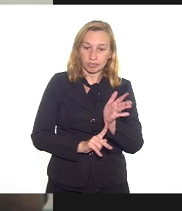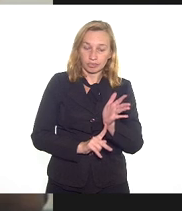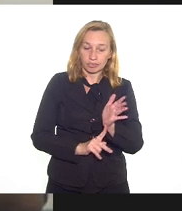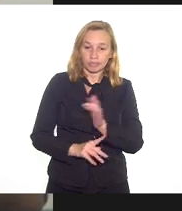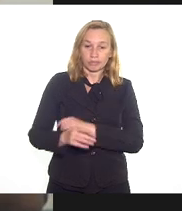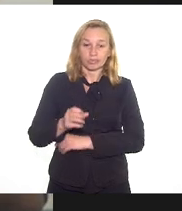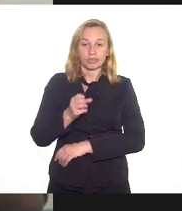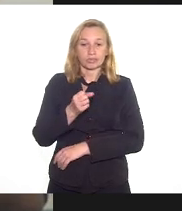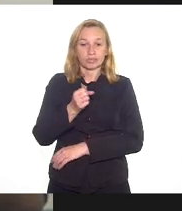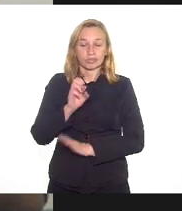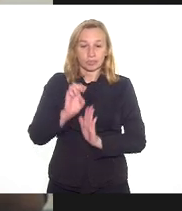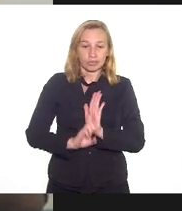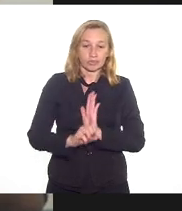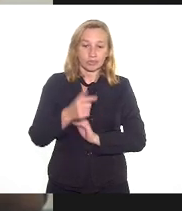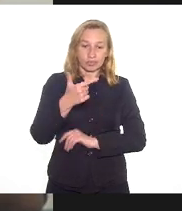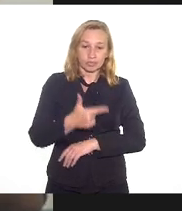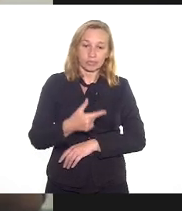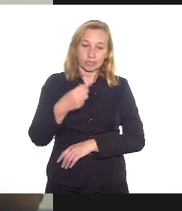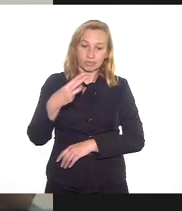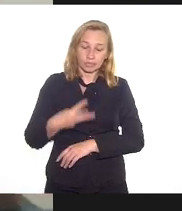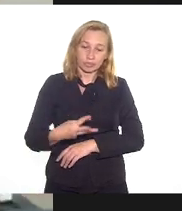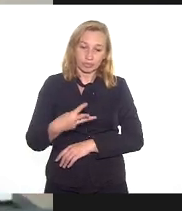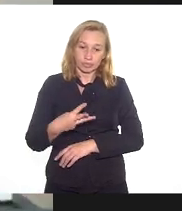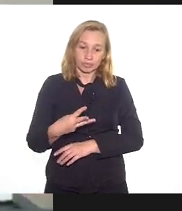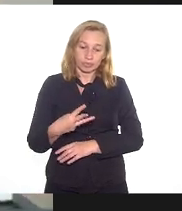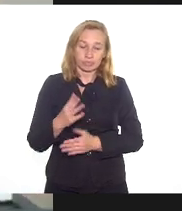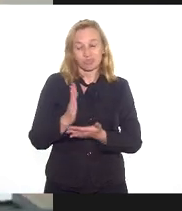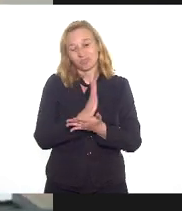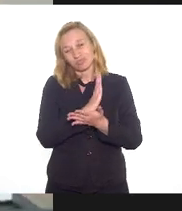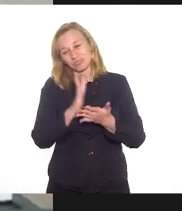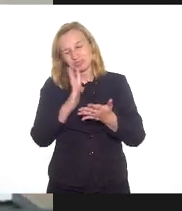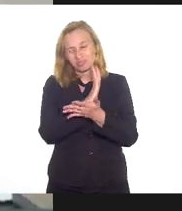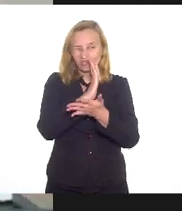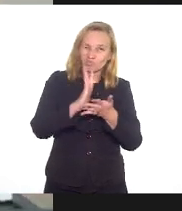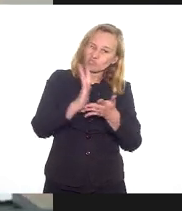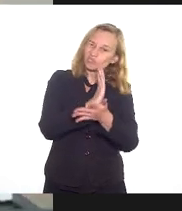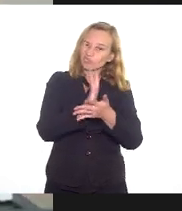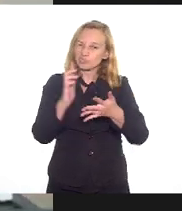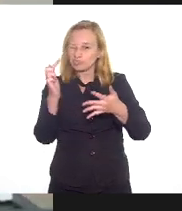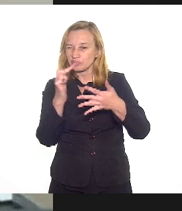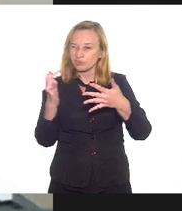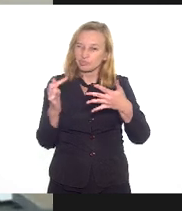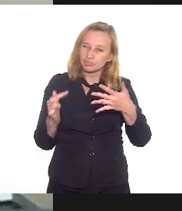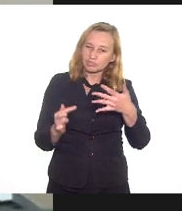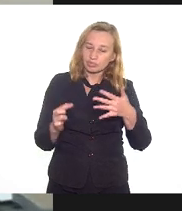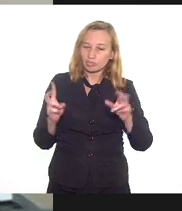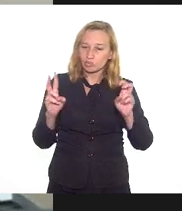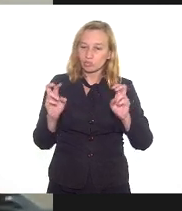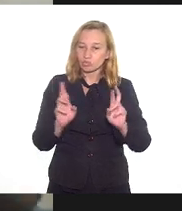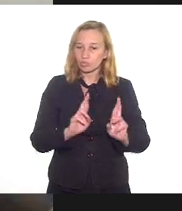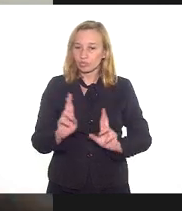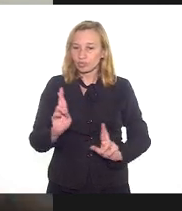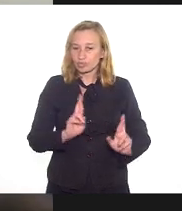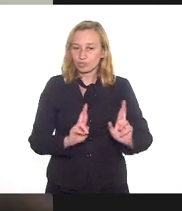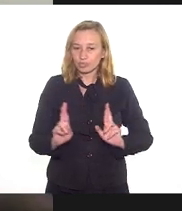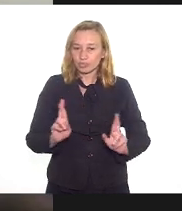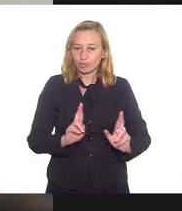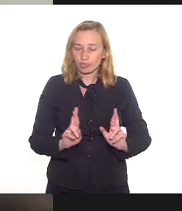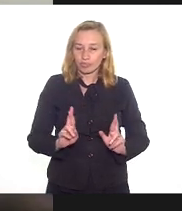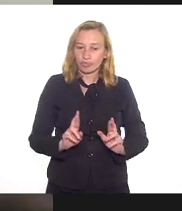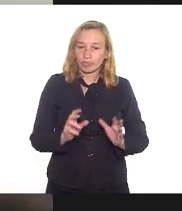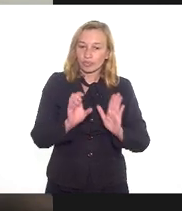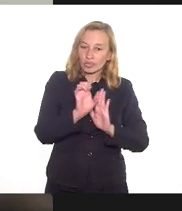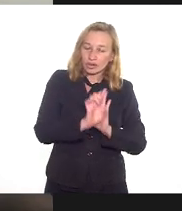as emendas 2 e 3 têm algumas questões relacionadas, e são